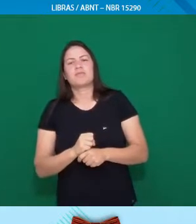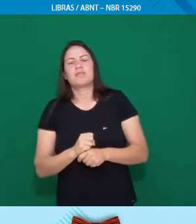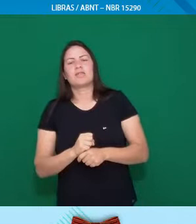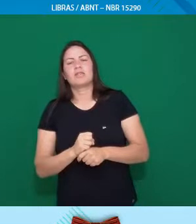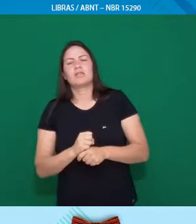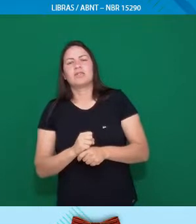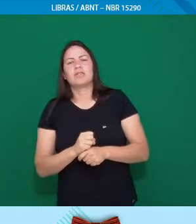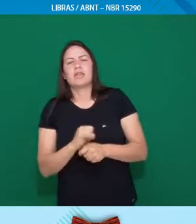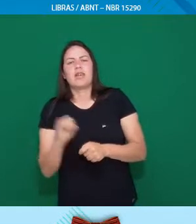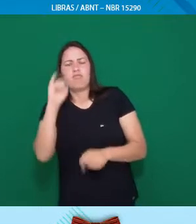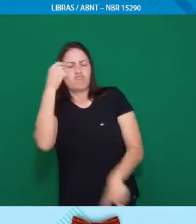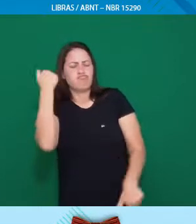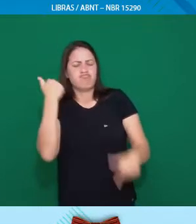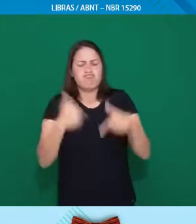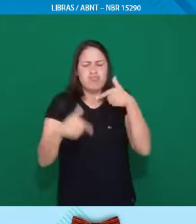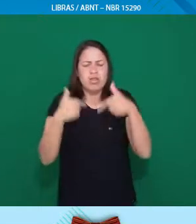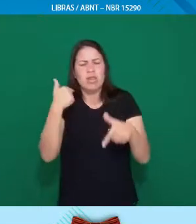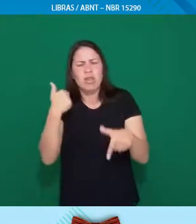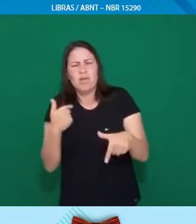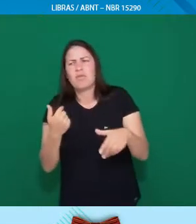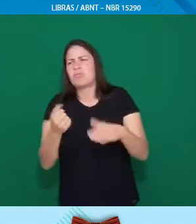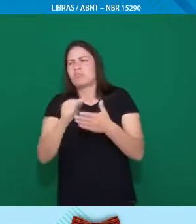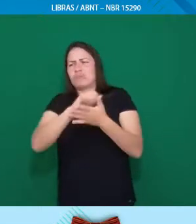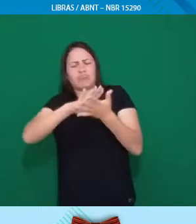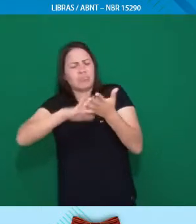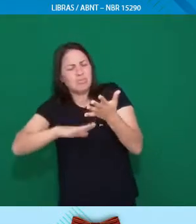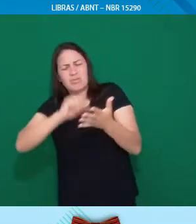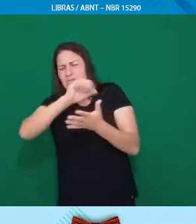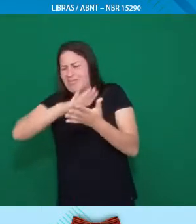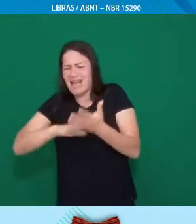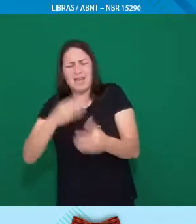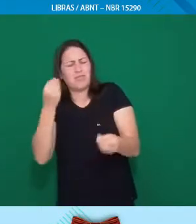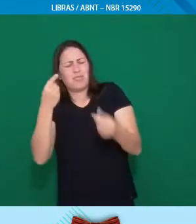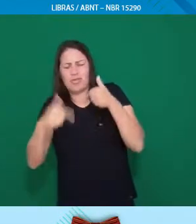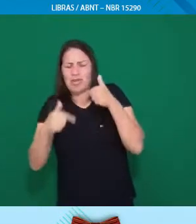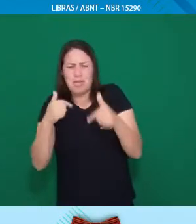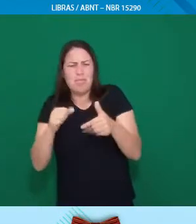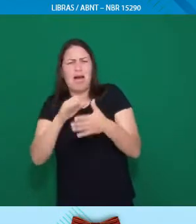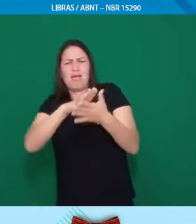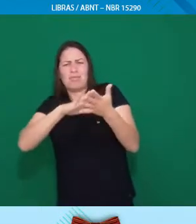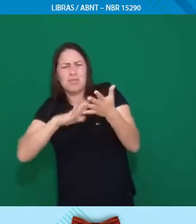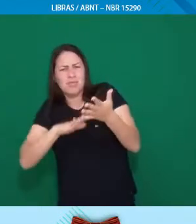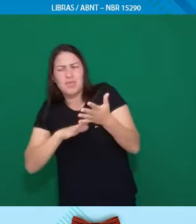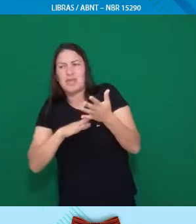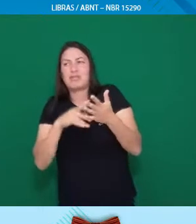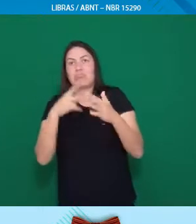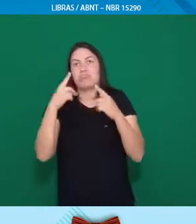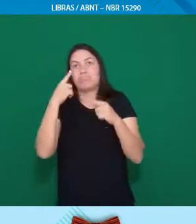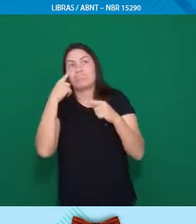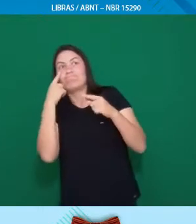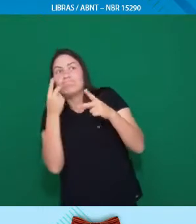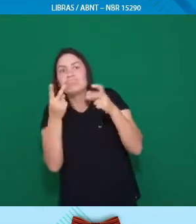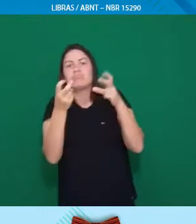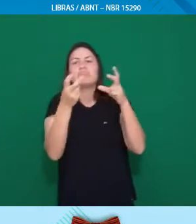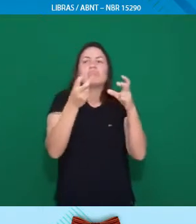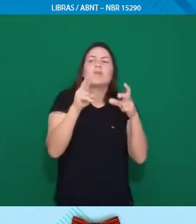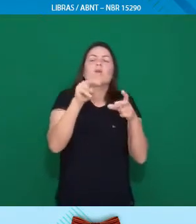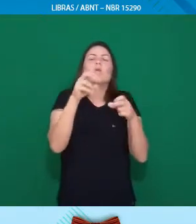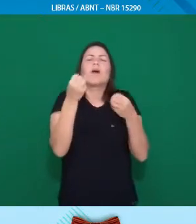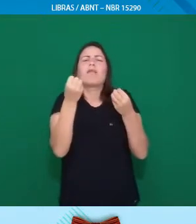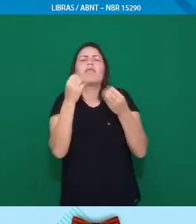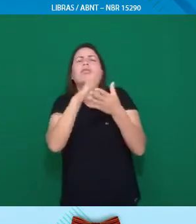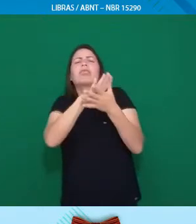era uma era intensa Fundação Cultural era uma atividade atrás da outra eu tava analisando Nunca vi